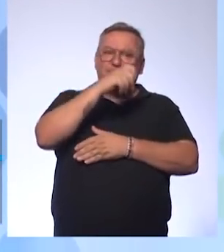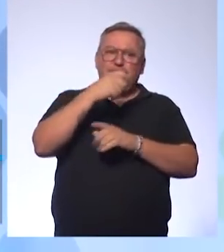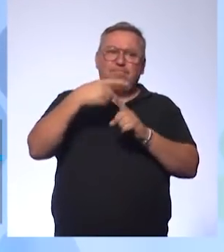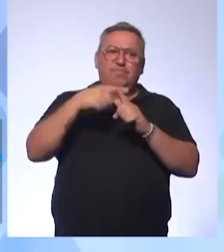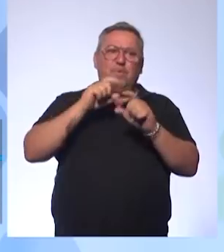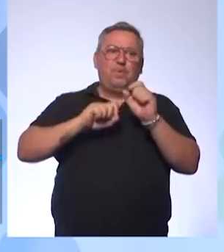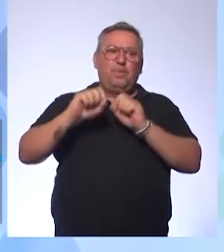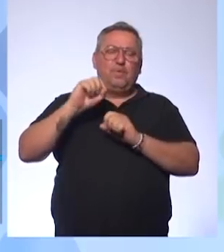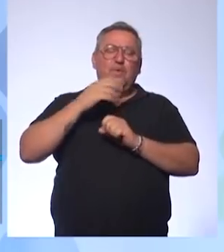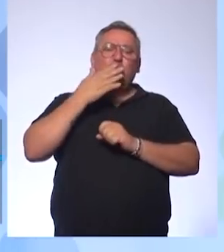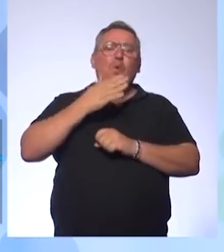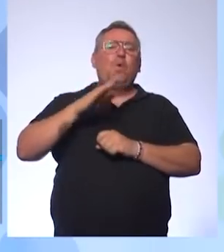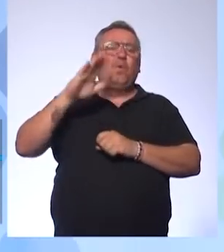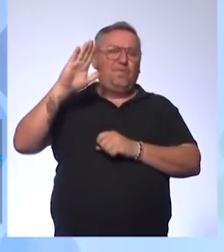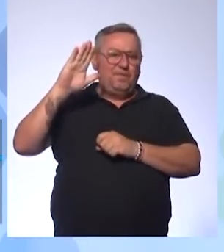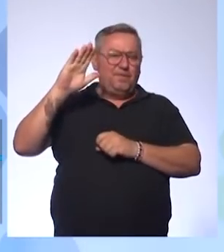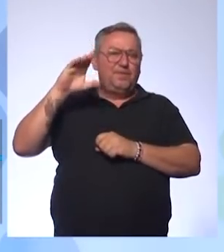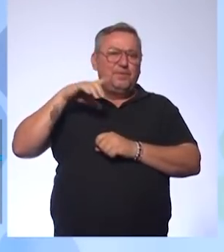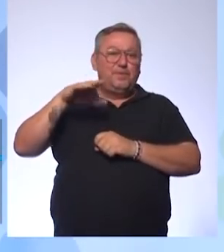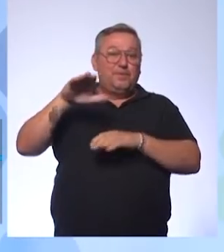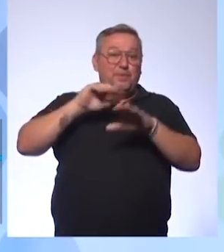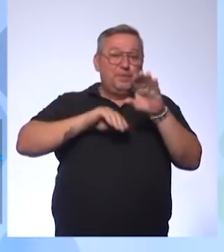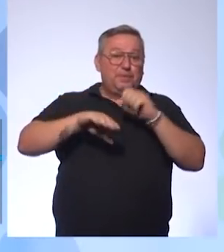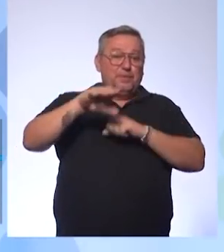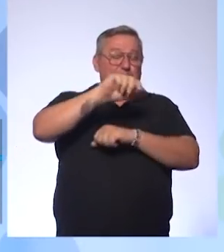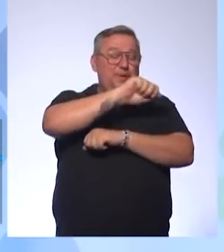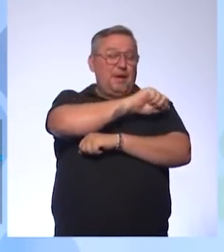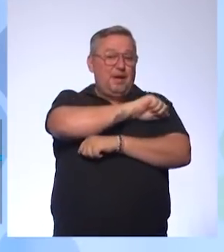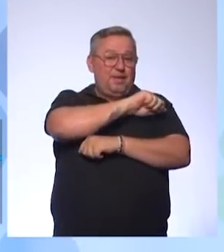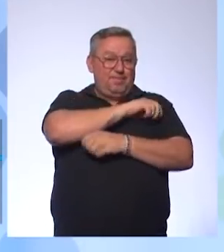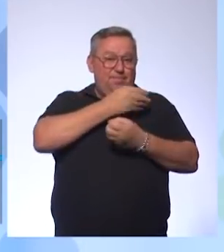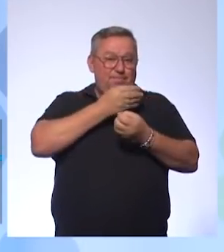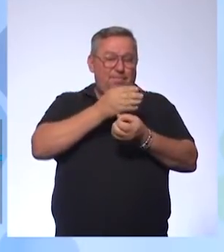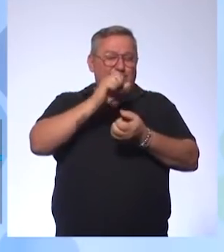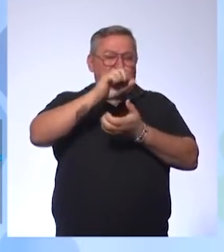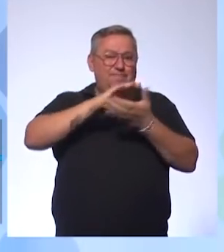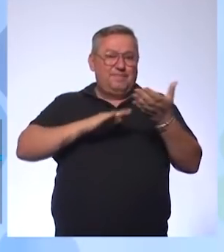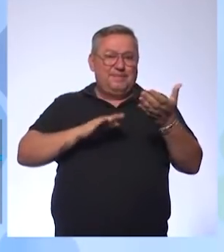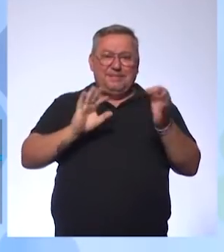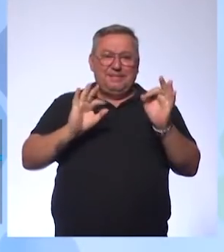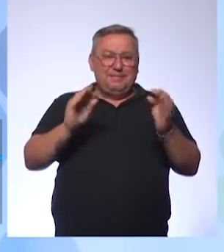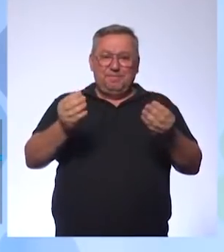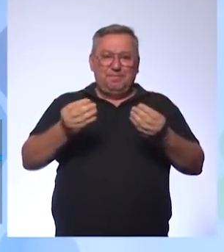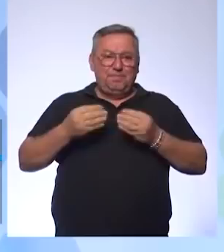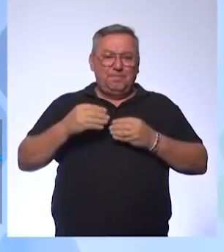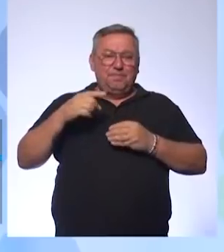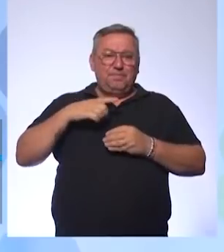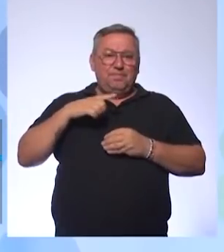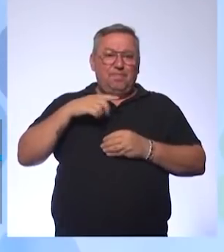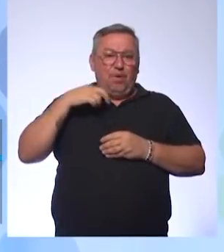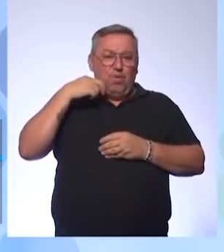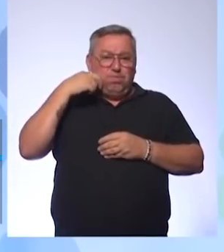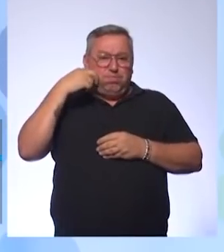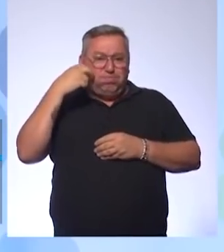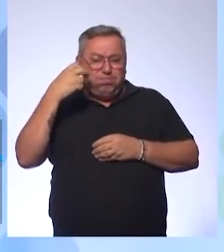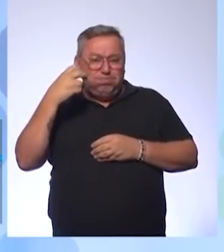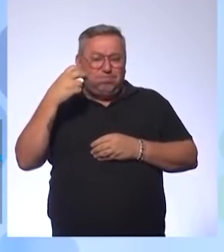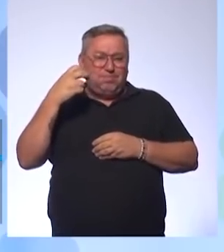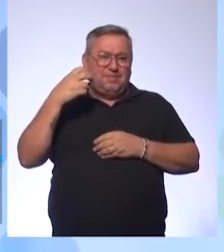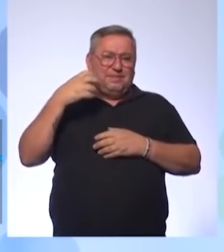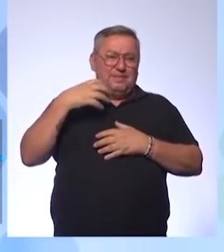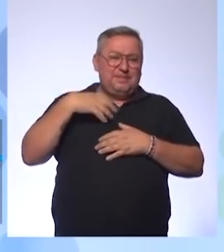até confesso para vocês que quando eu chamava os alunos para entregar atividades, as pessoas não entregavam, eles tinham um pouco de vergonha, um pouco de